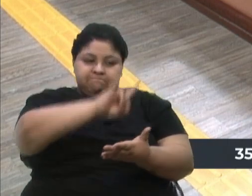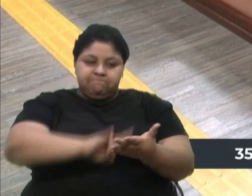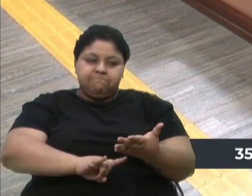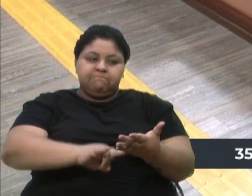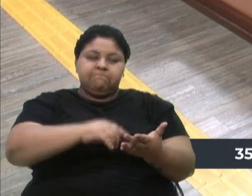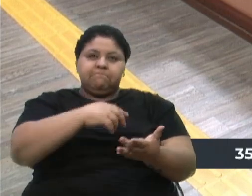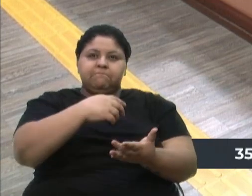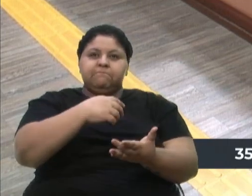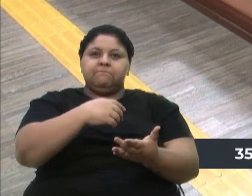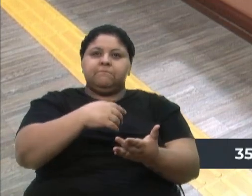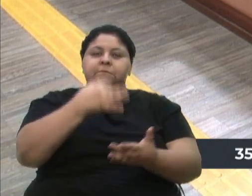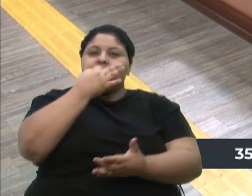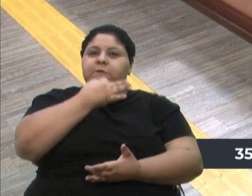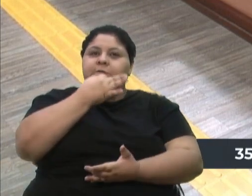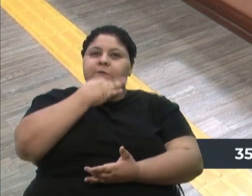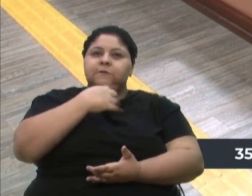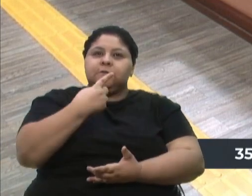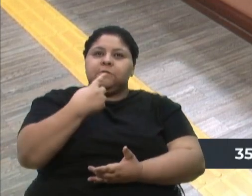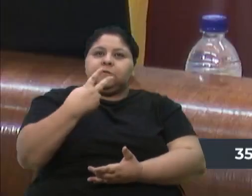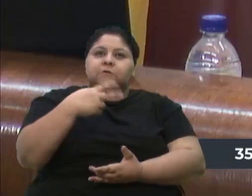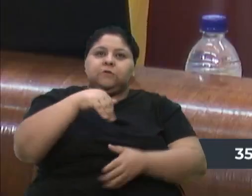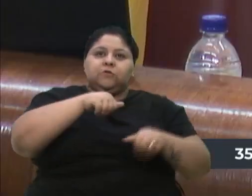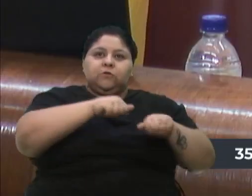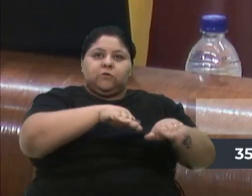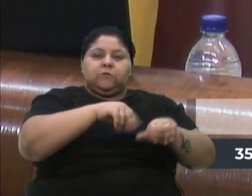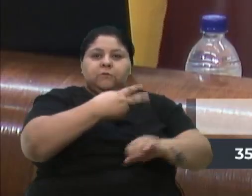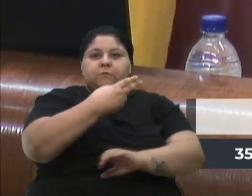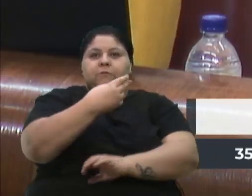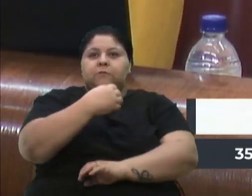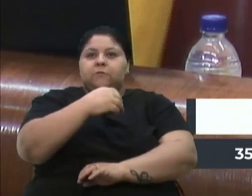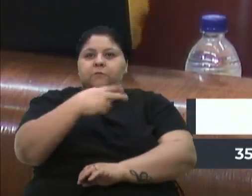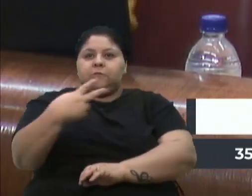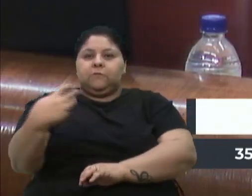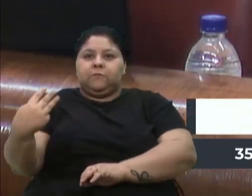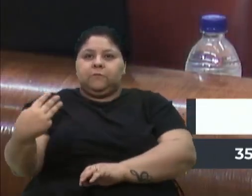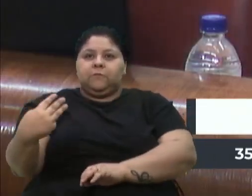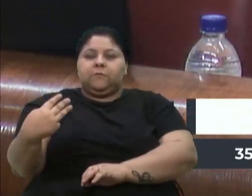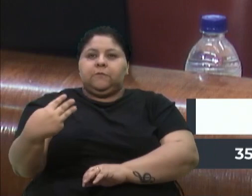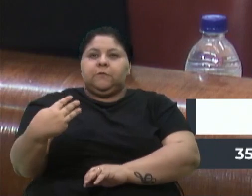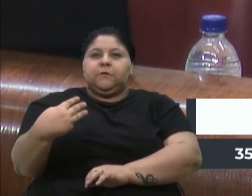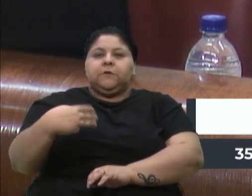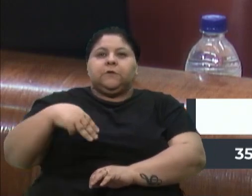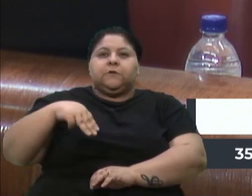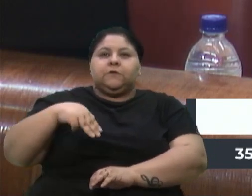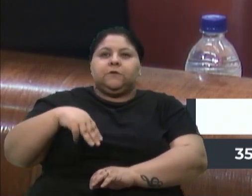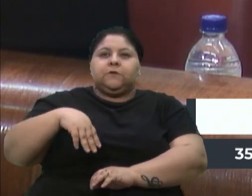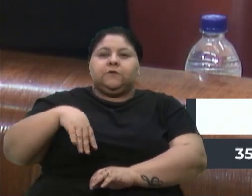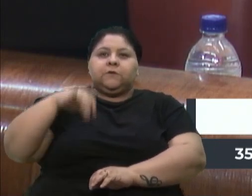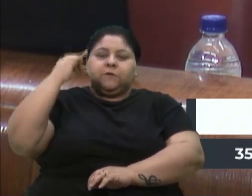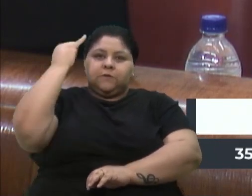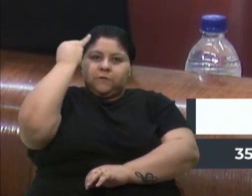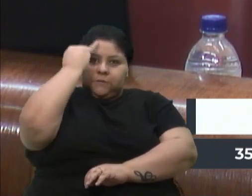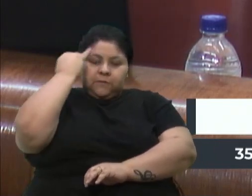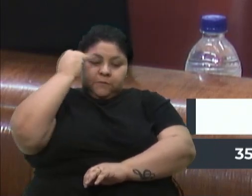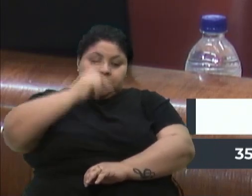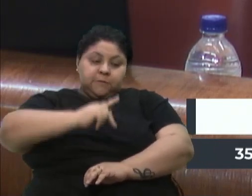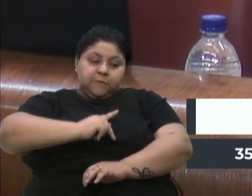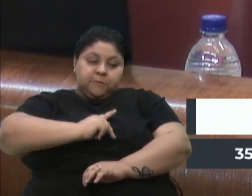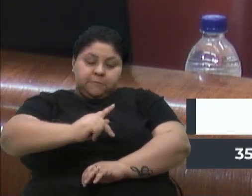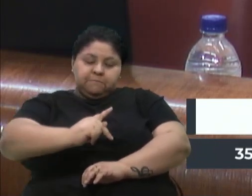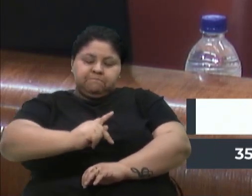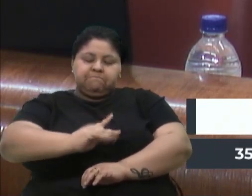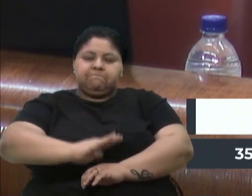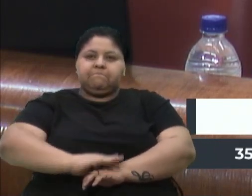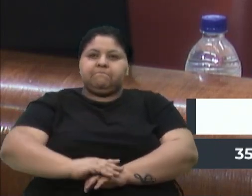729/2023, Caxias do Sul, 12 de setembro de 2023, ao vereador José Pascoal D'Ambrós, presidente da Câmara Municipal de Caxias do